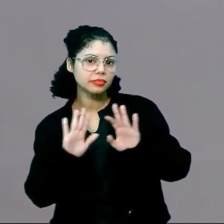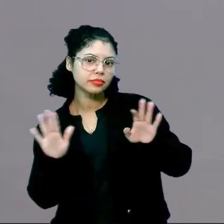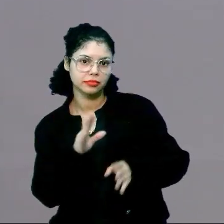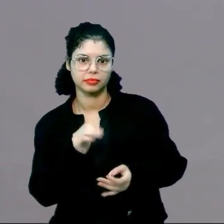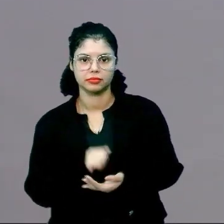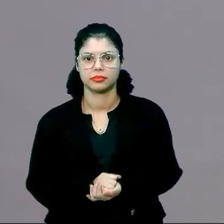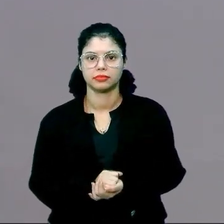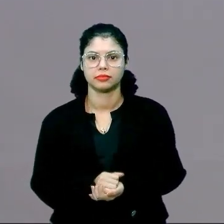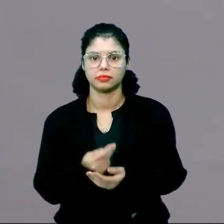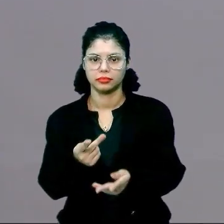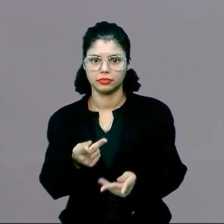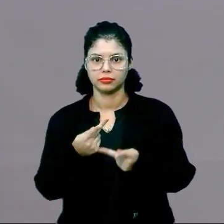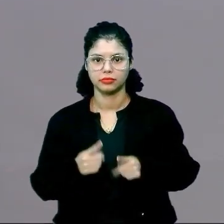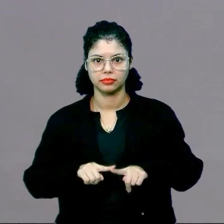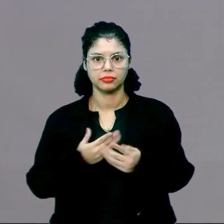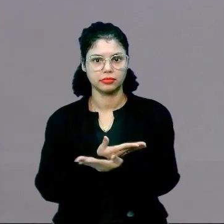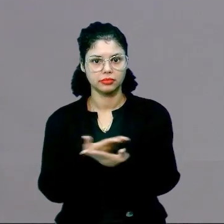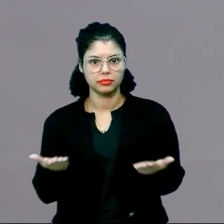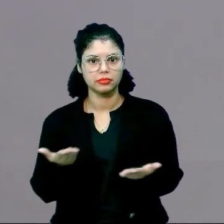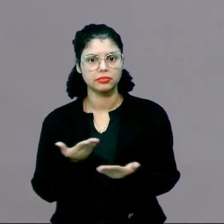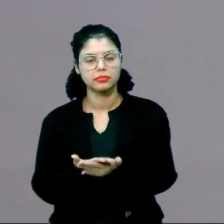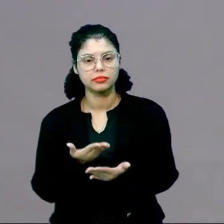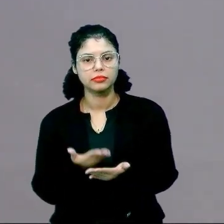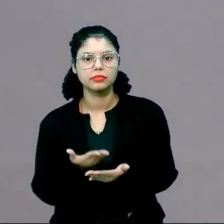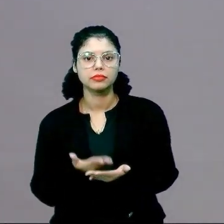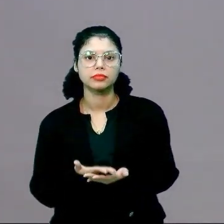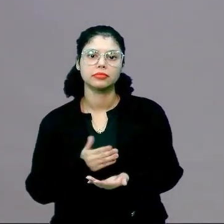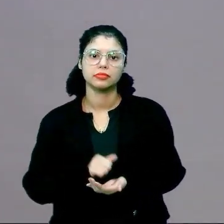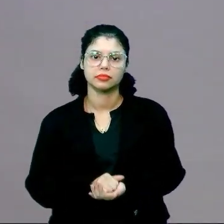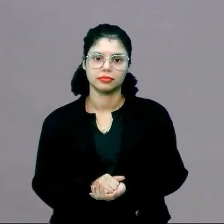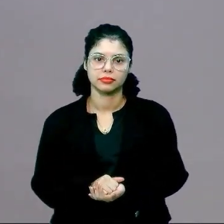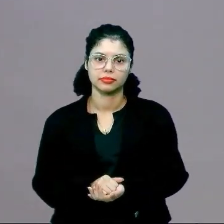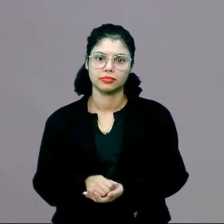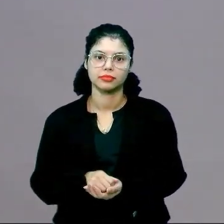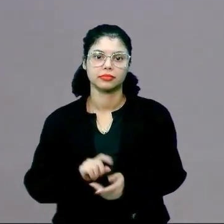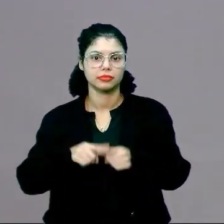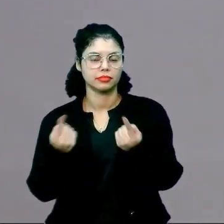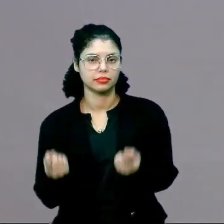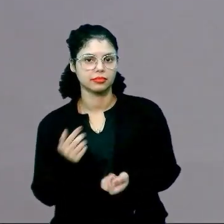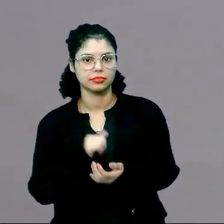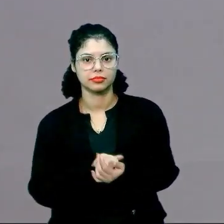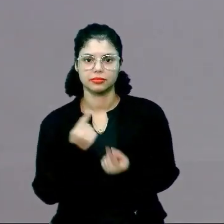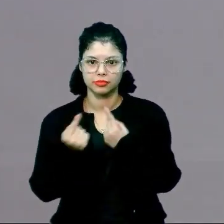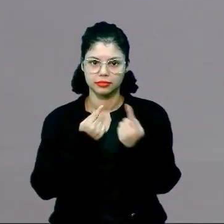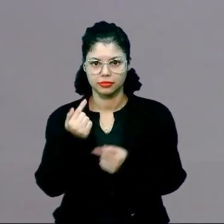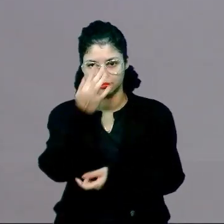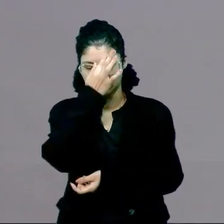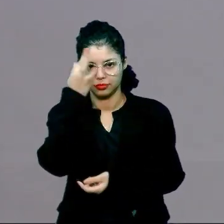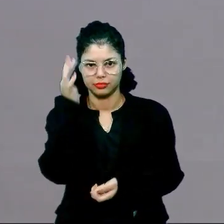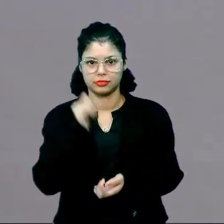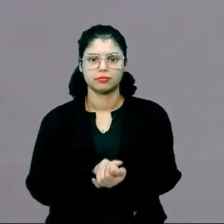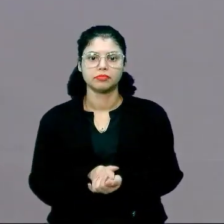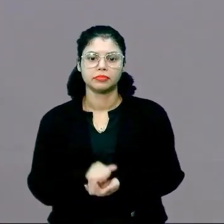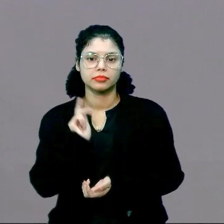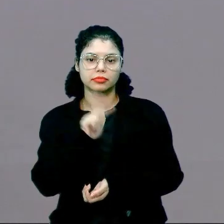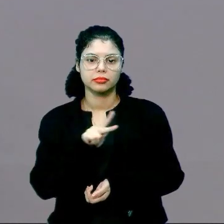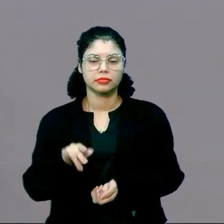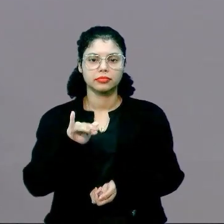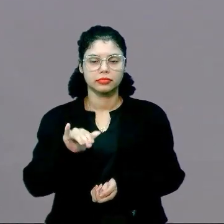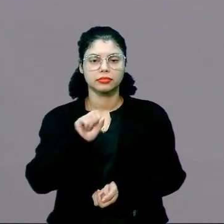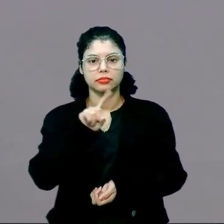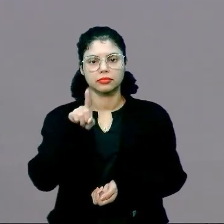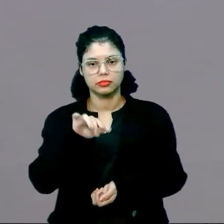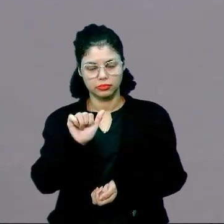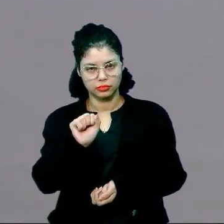Olá, sejam todos bem-vindos e bem-vindas a mais esse papo filosófico. Sou o professor Isaías,